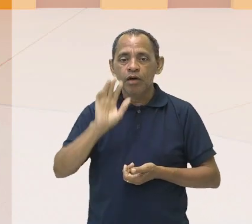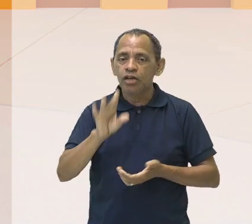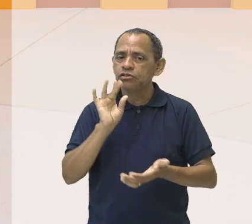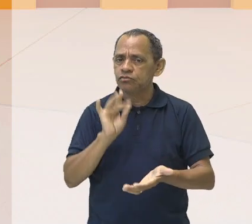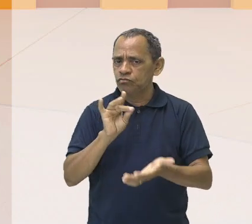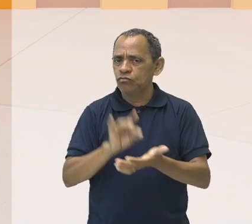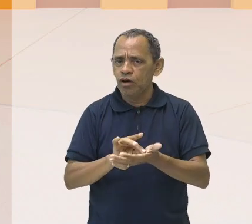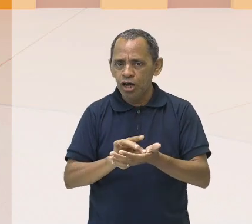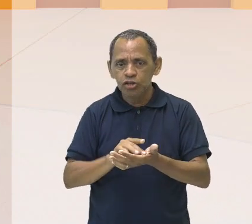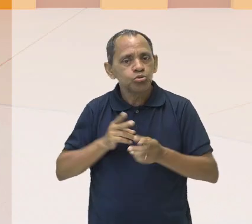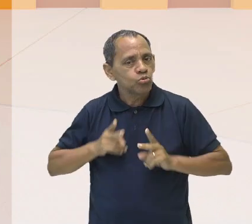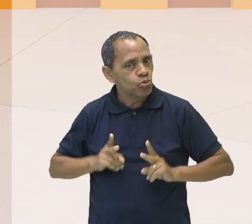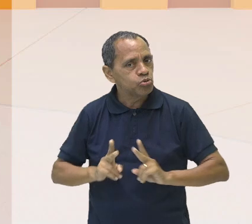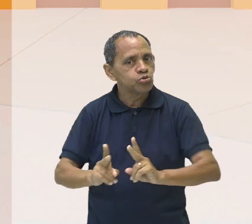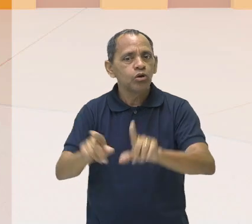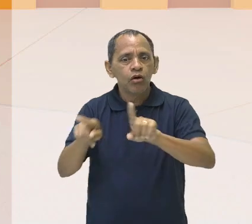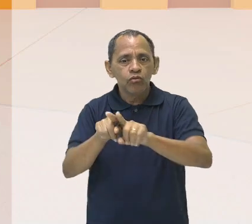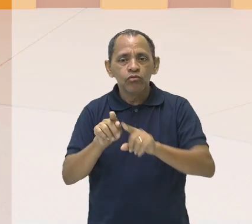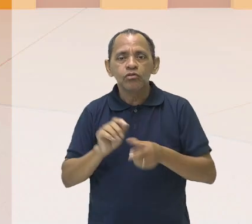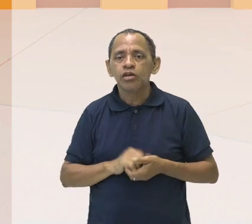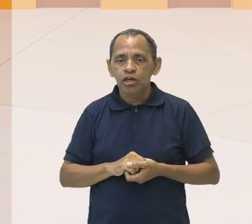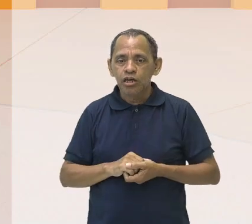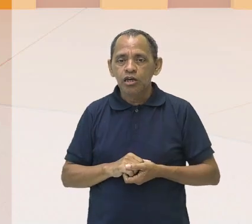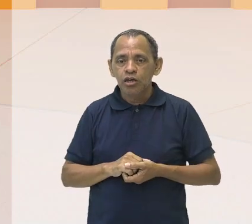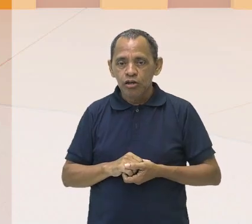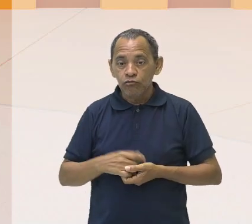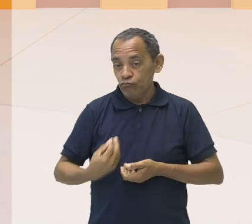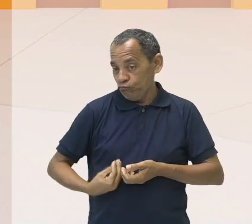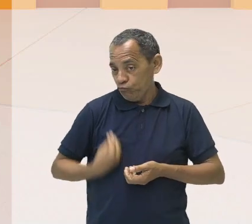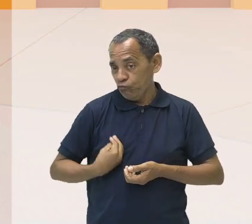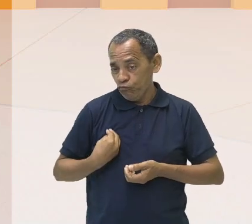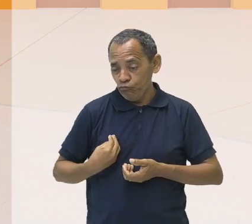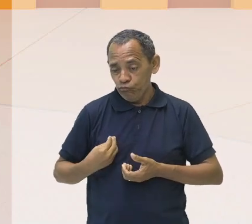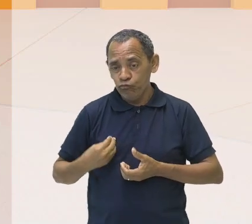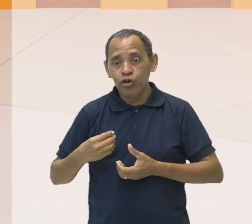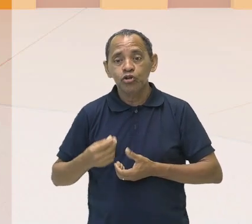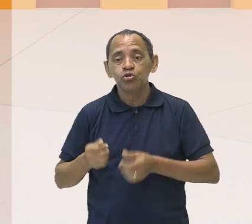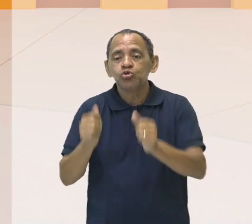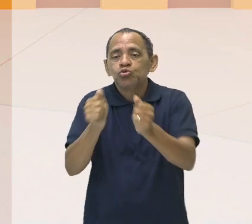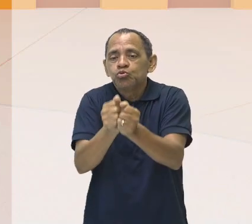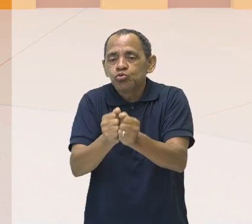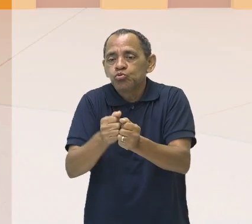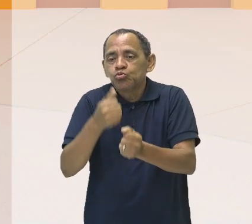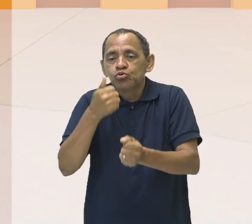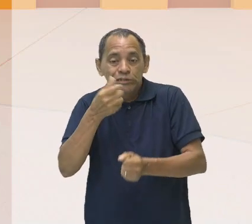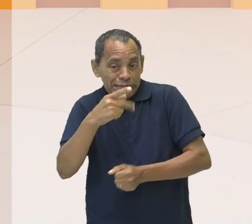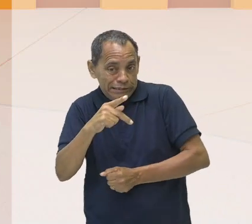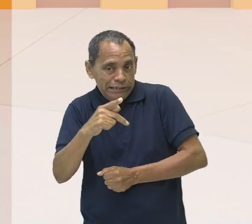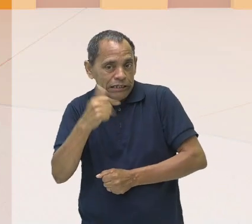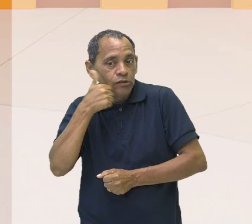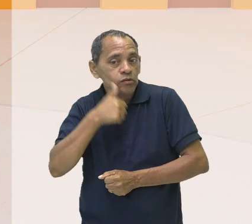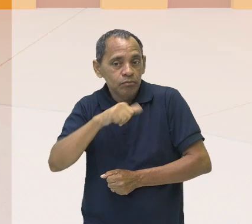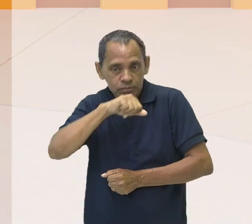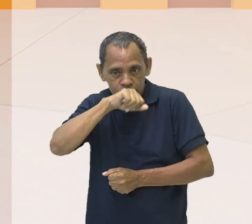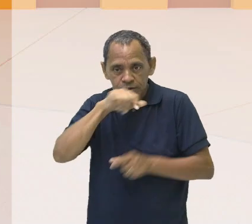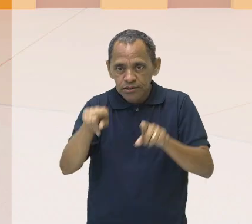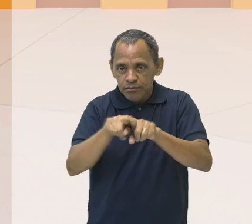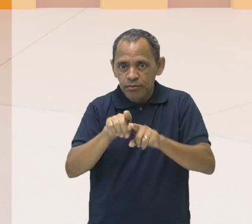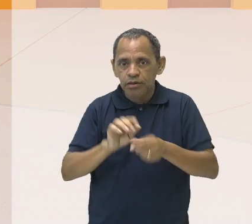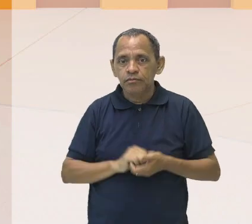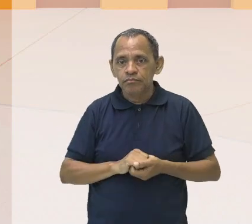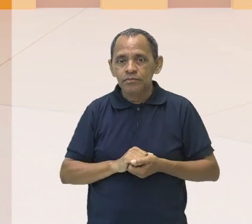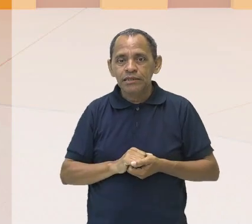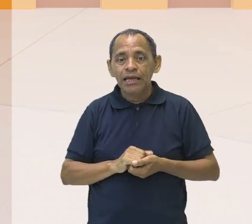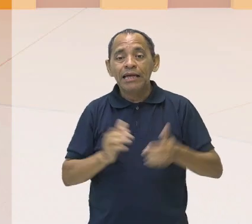ainda permanecessem sob a tutela de seus senhores até atingirem certa idade. De acordo com muitos historiadores, era até atingir